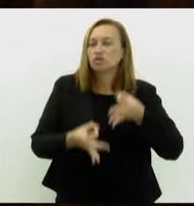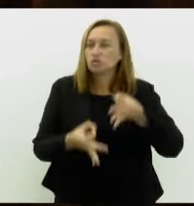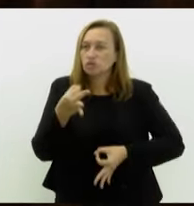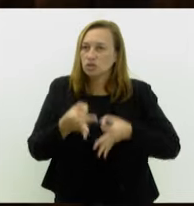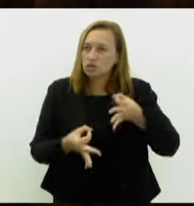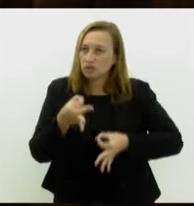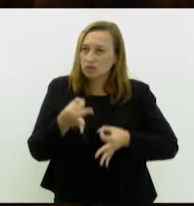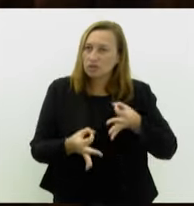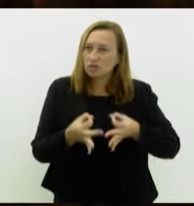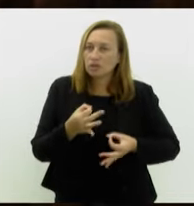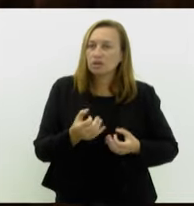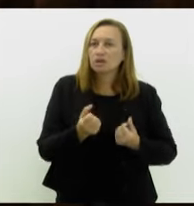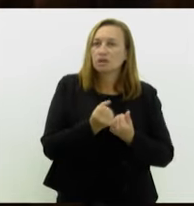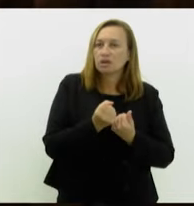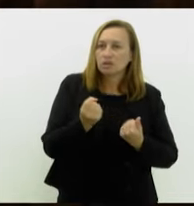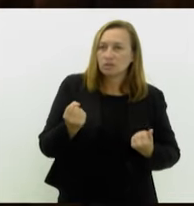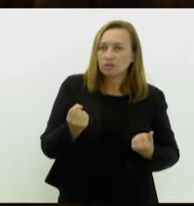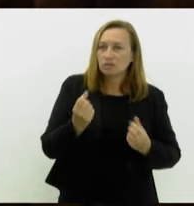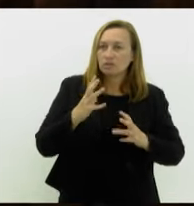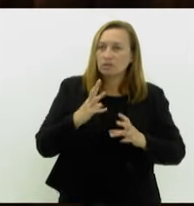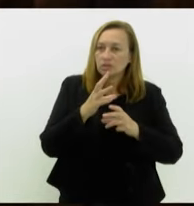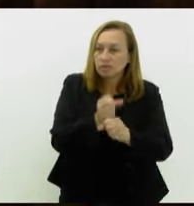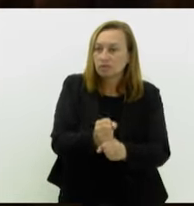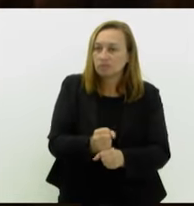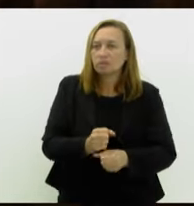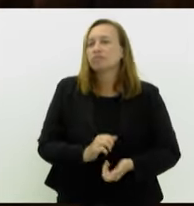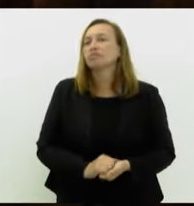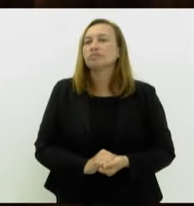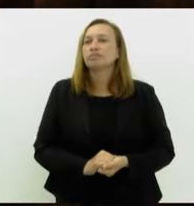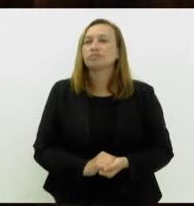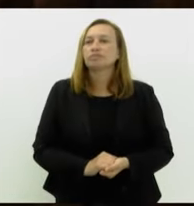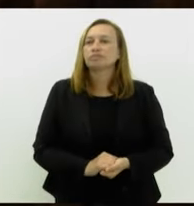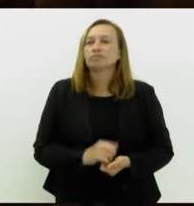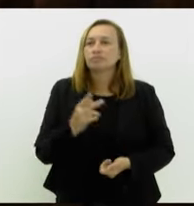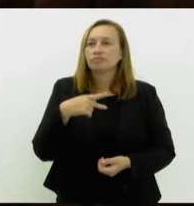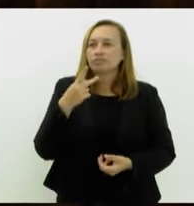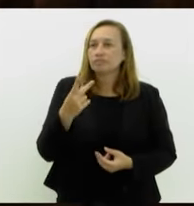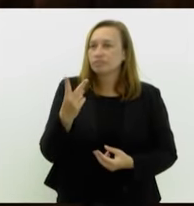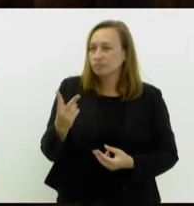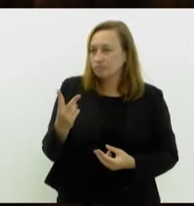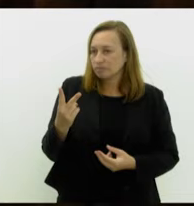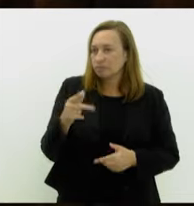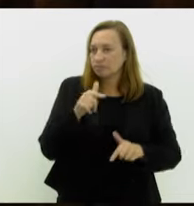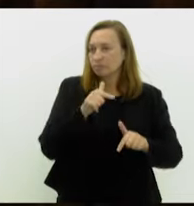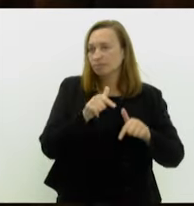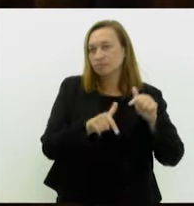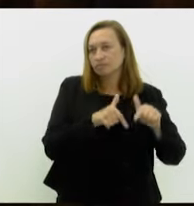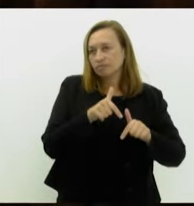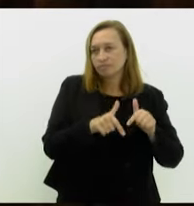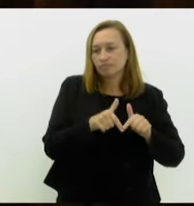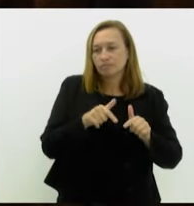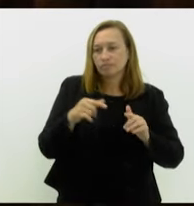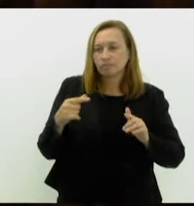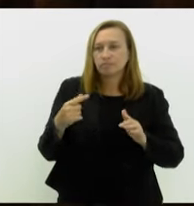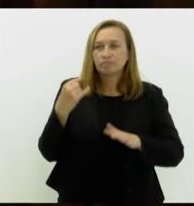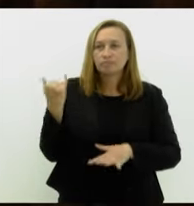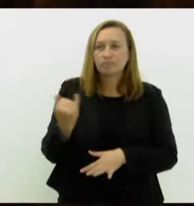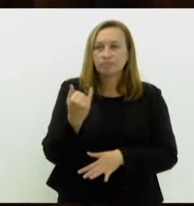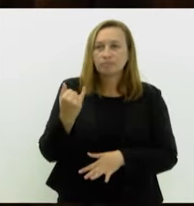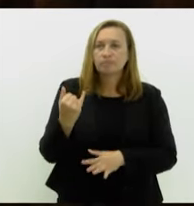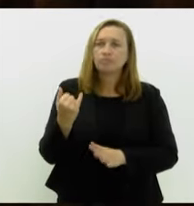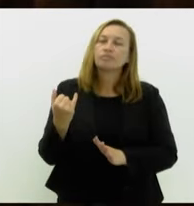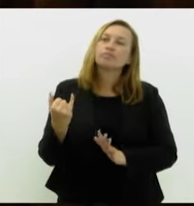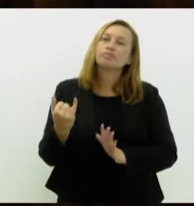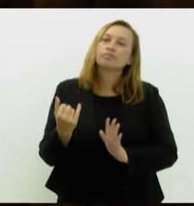fundamental assessoria contábil e aqui trato de duas carreiras marcadamente femininas no